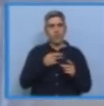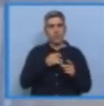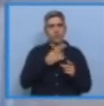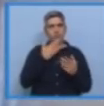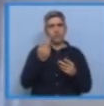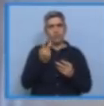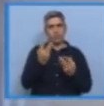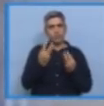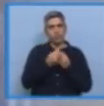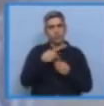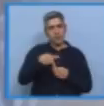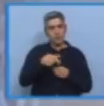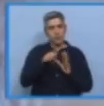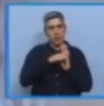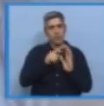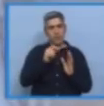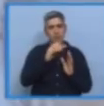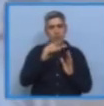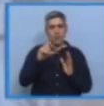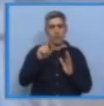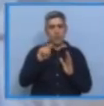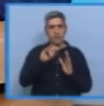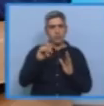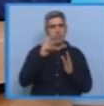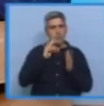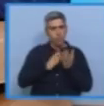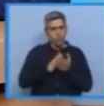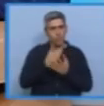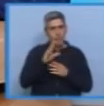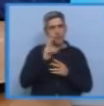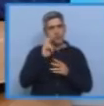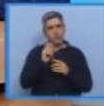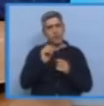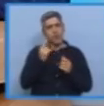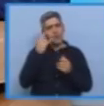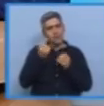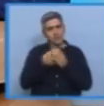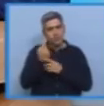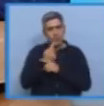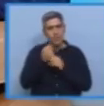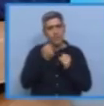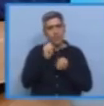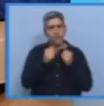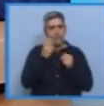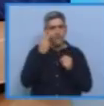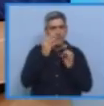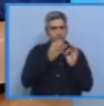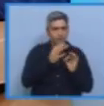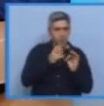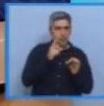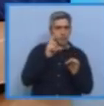por terem estado hoje aqui no programa Eclésia e continuaremos certamente a acompanhar as iniciativas quer dos movimentos pela vida,